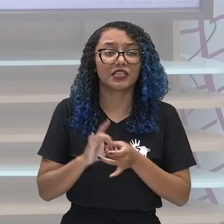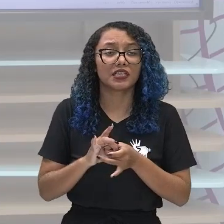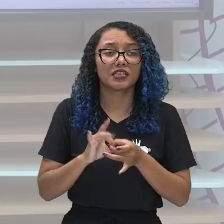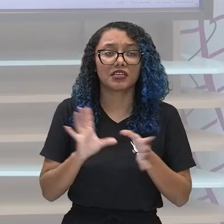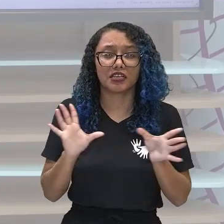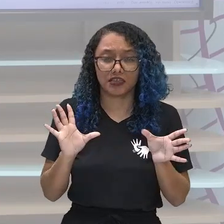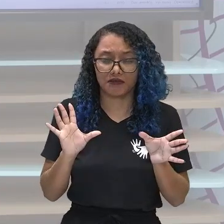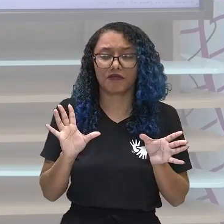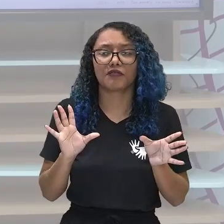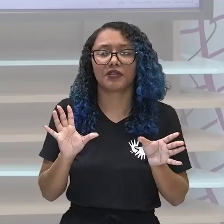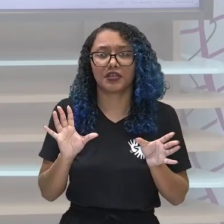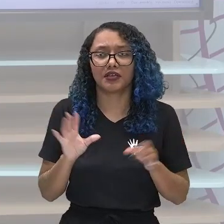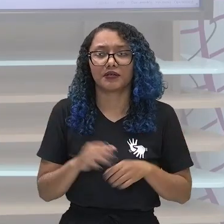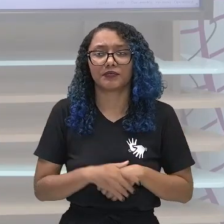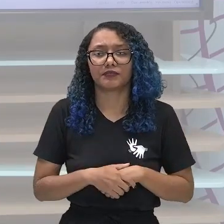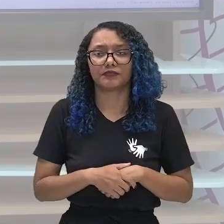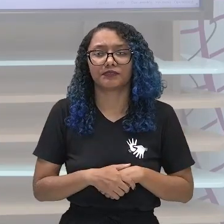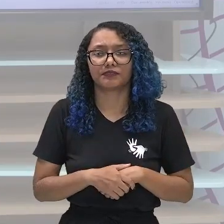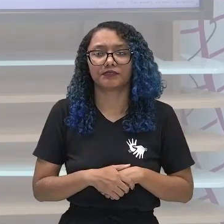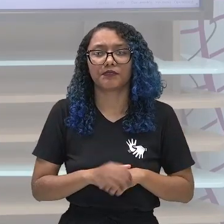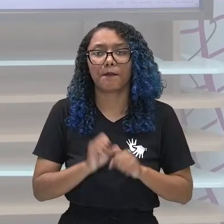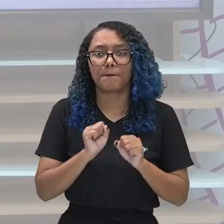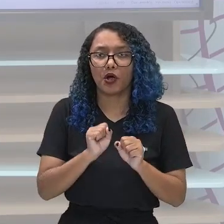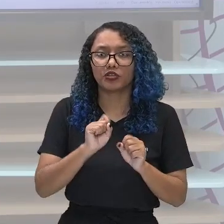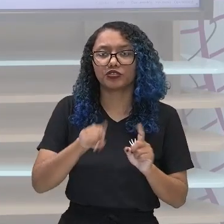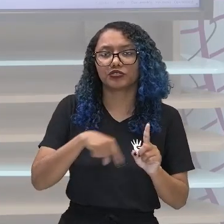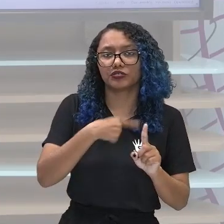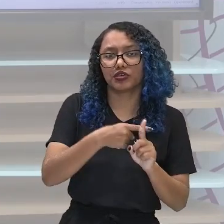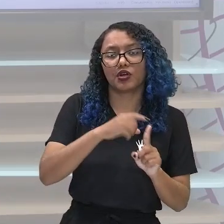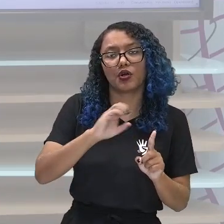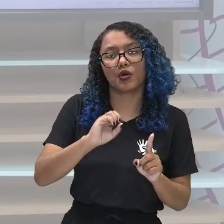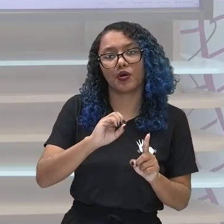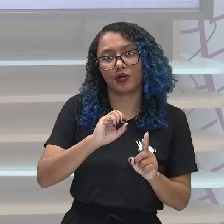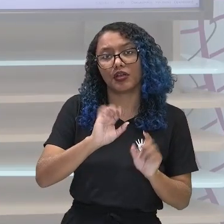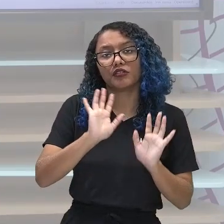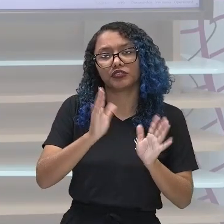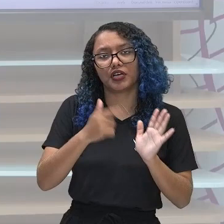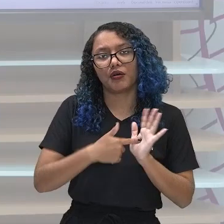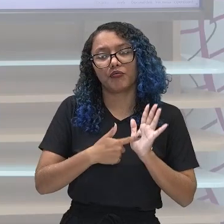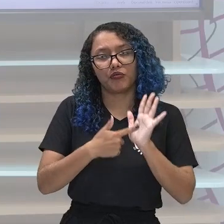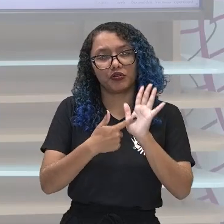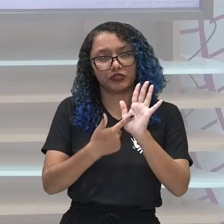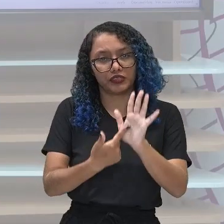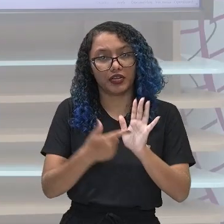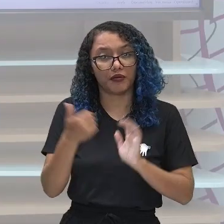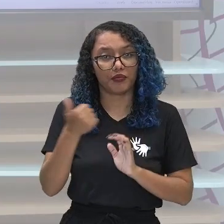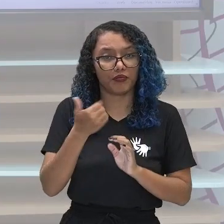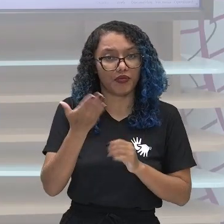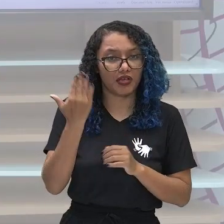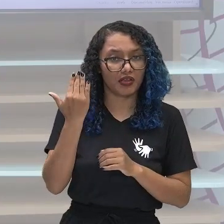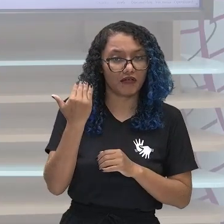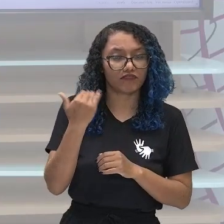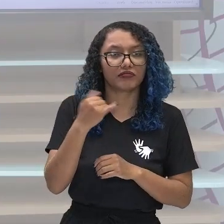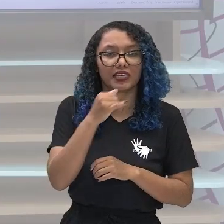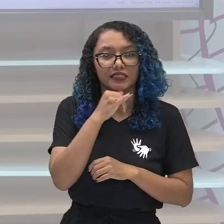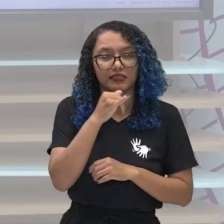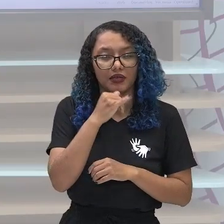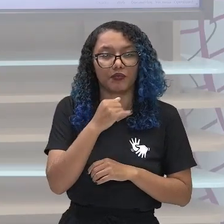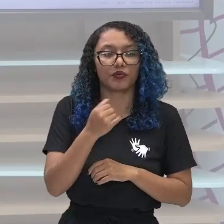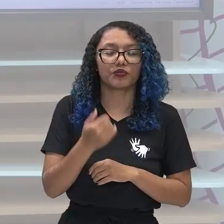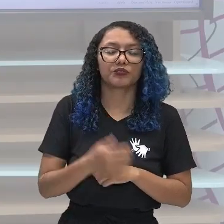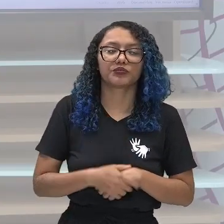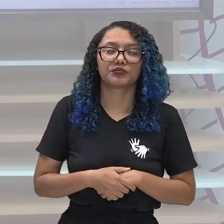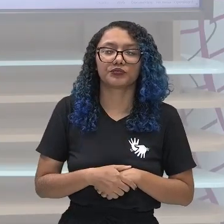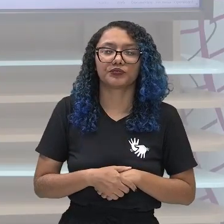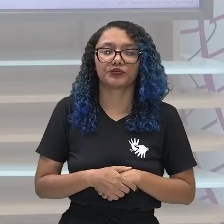para optar. Se eu quero o processo da adição, que foi o que eu fiz por primeiro, na primeira situação problema, ou se eu